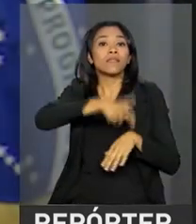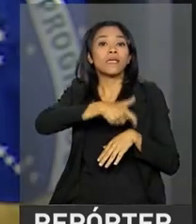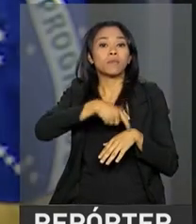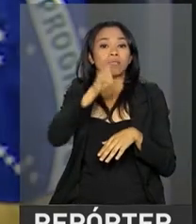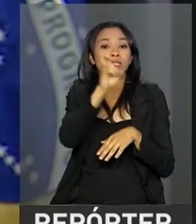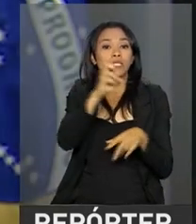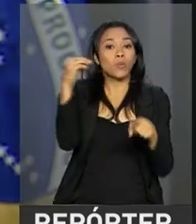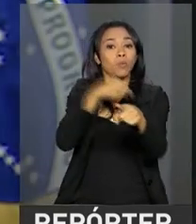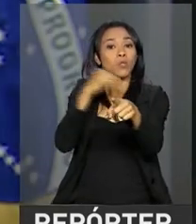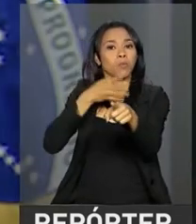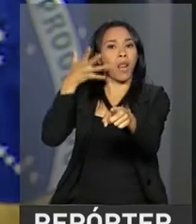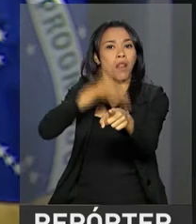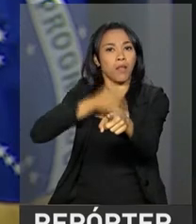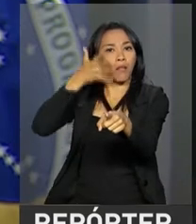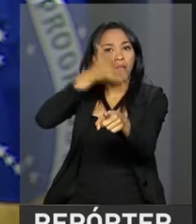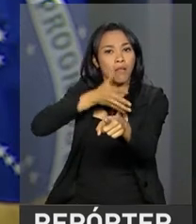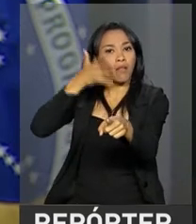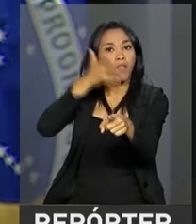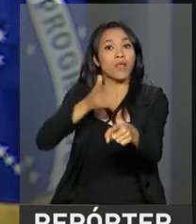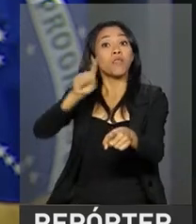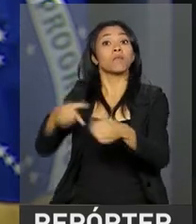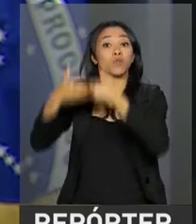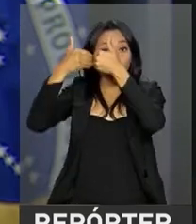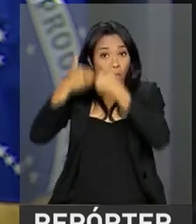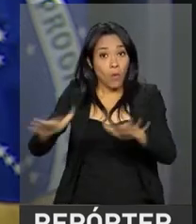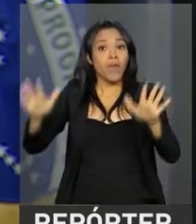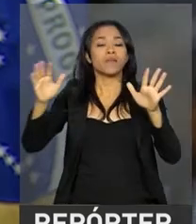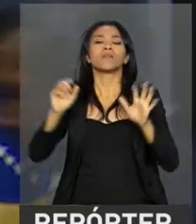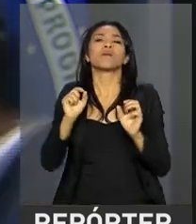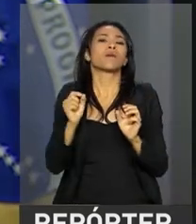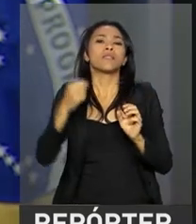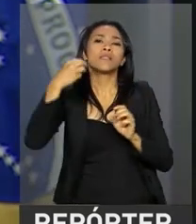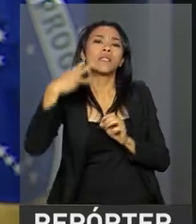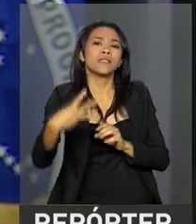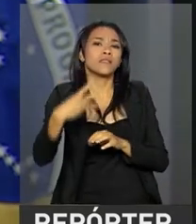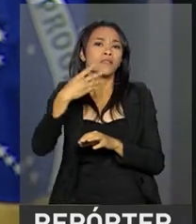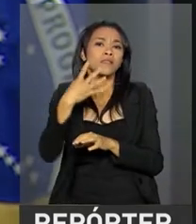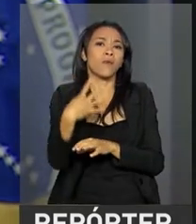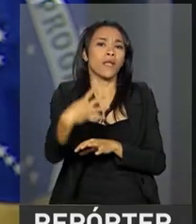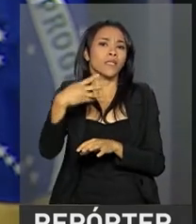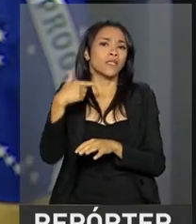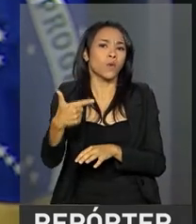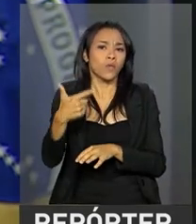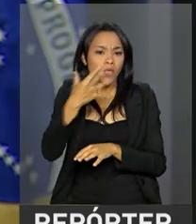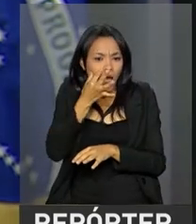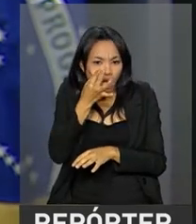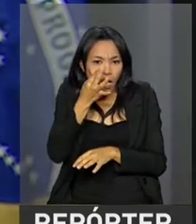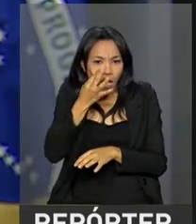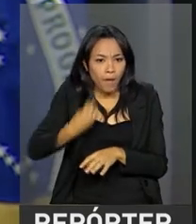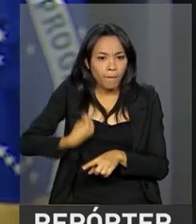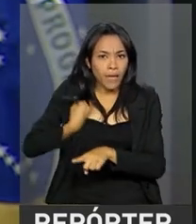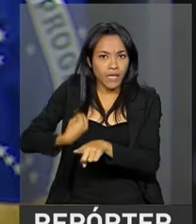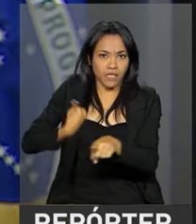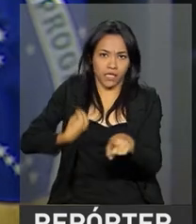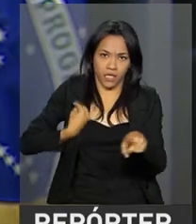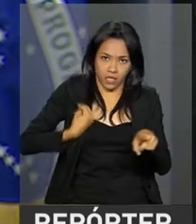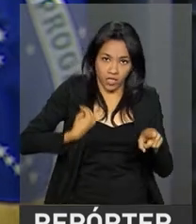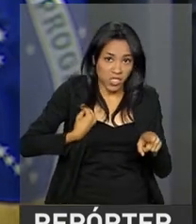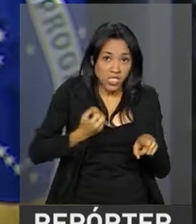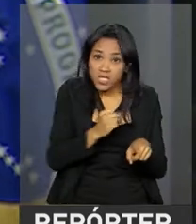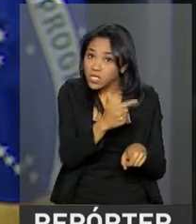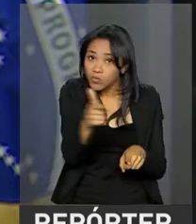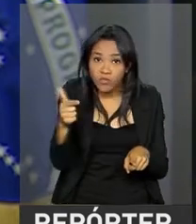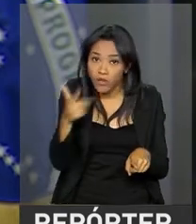processo de votação só começa com pelo menos três eventos vi 42 parlamentares em plenário se não houver